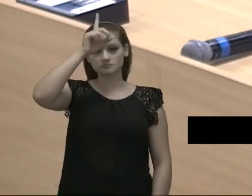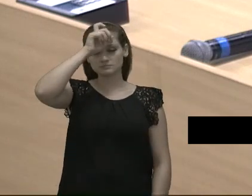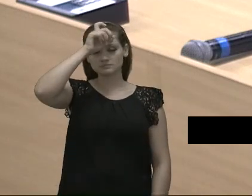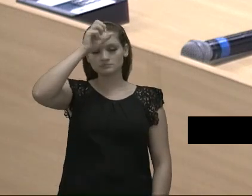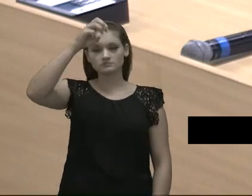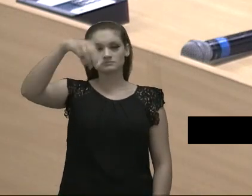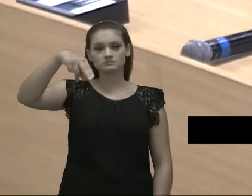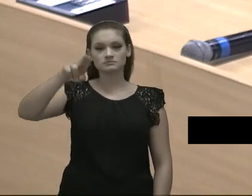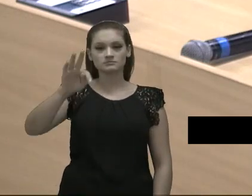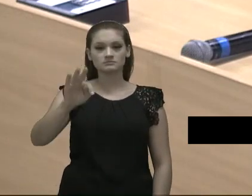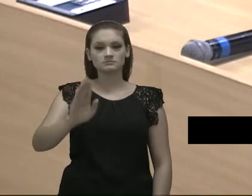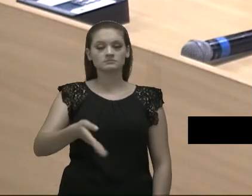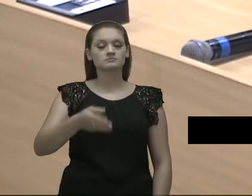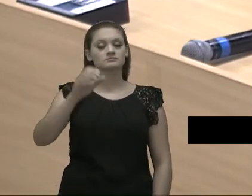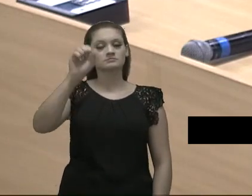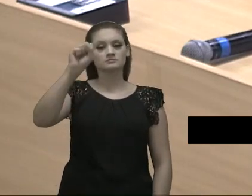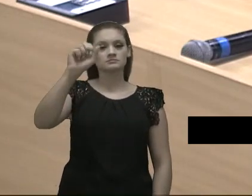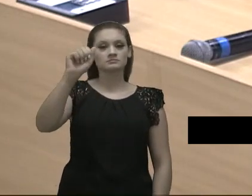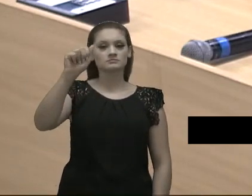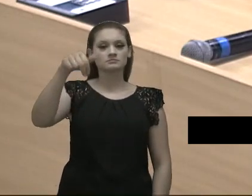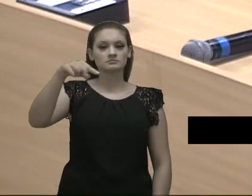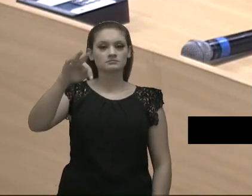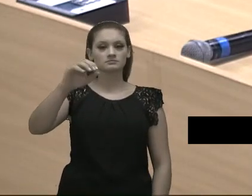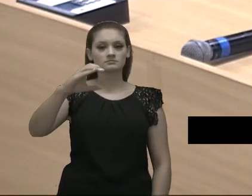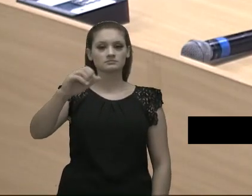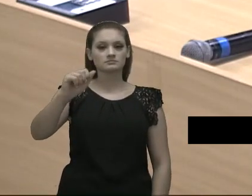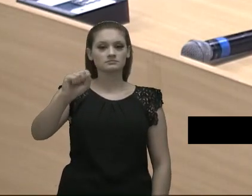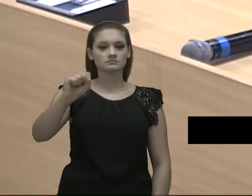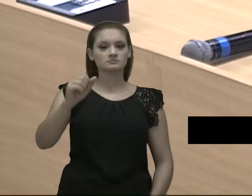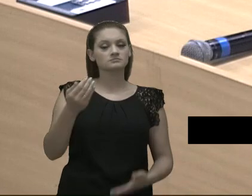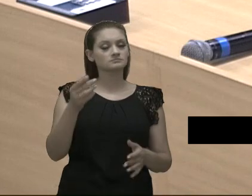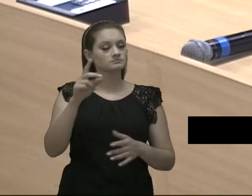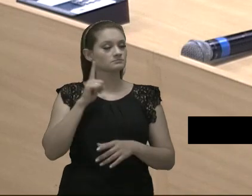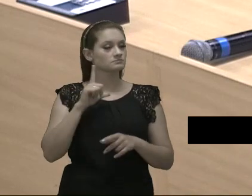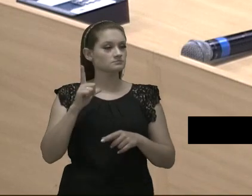para Santa Casa, vai depender muito do caso clínico do paciente.